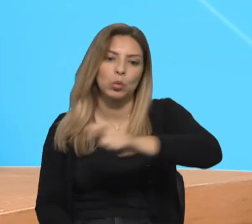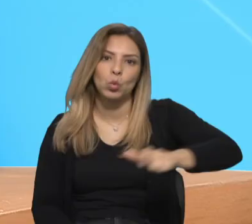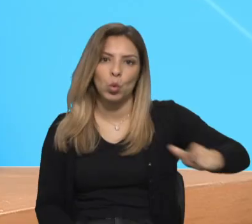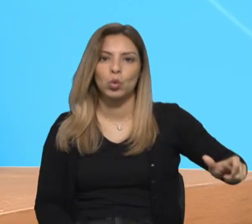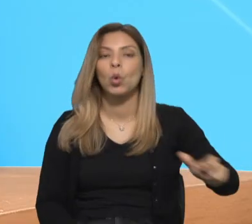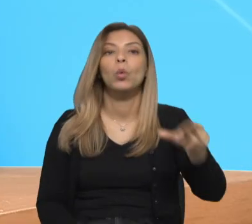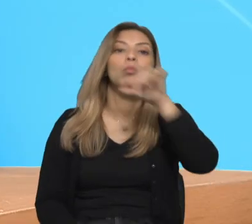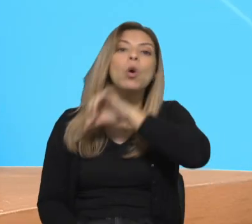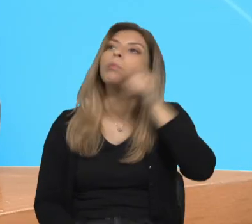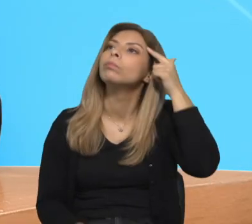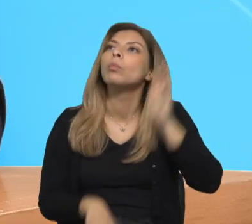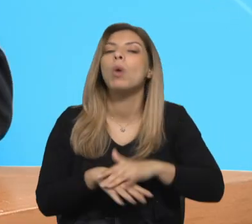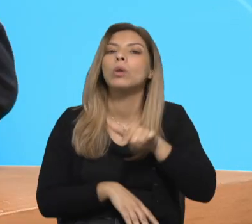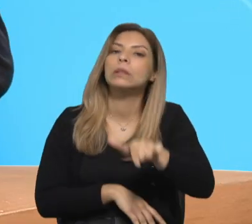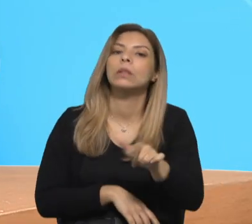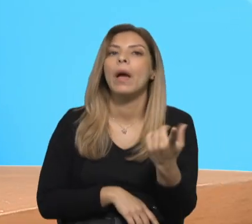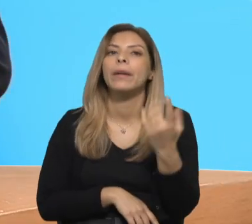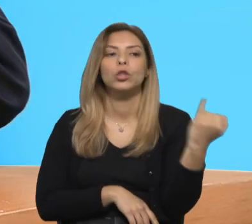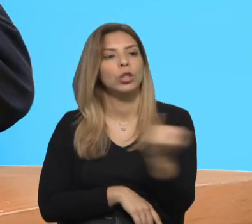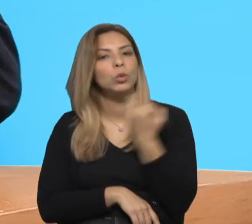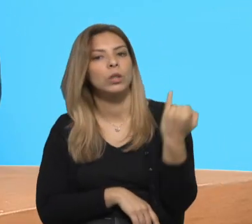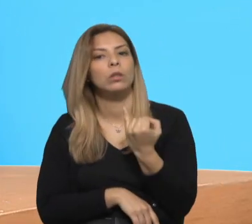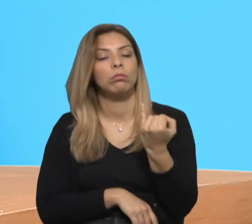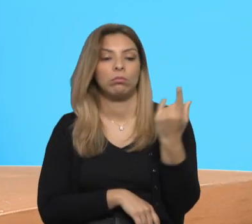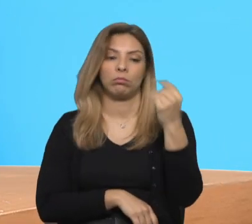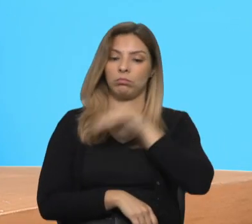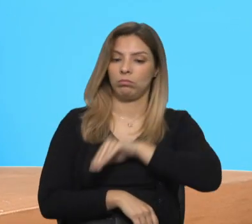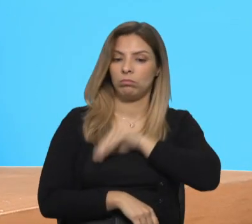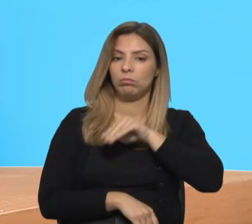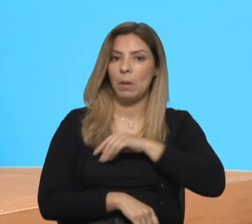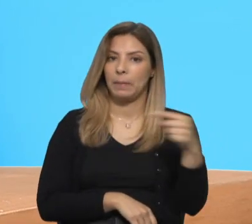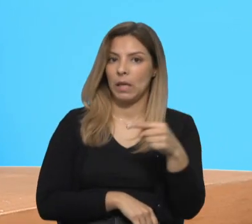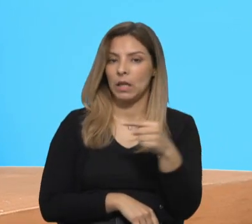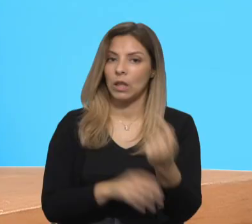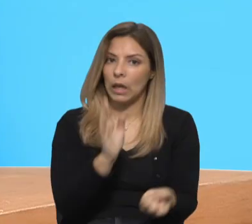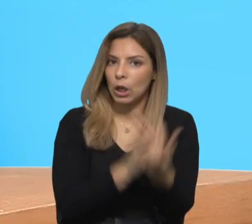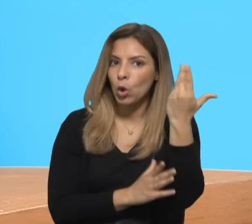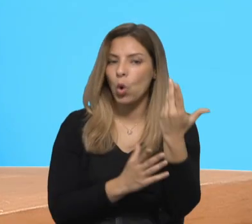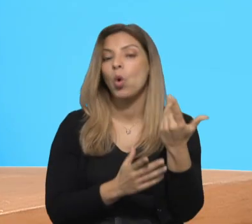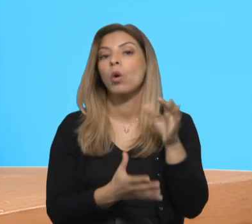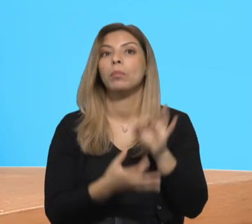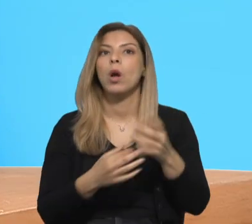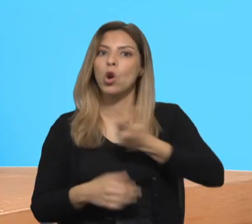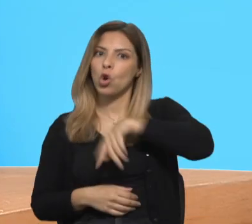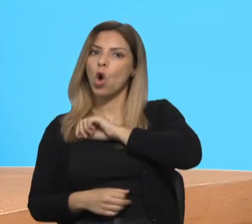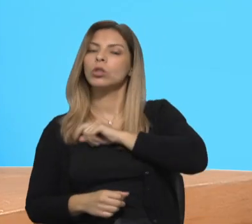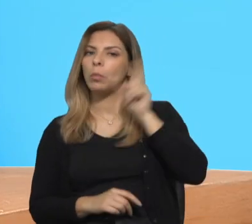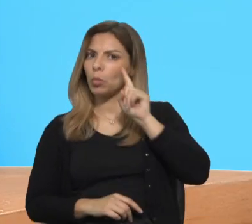por acaso que a seguir vem logo a instituição do salário mínimo, que nós tivemos um papel importantíssimo